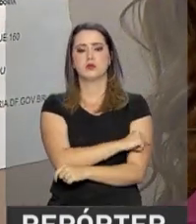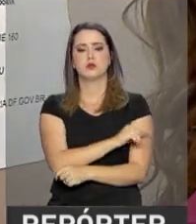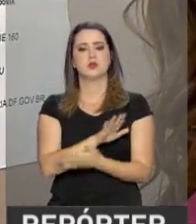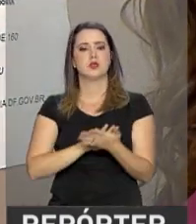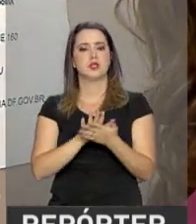dele